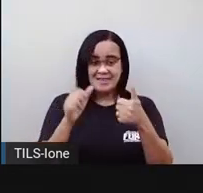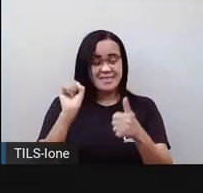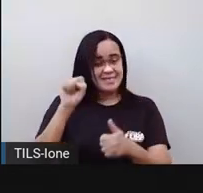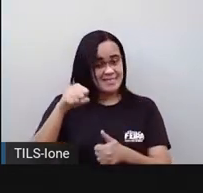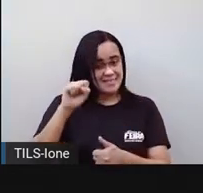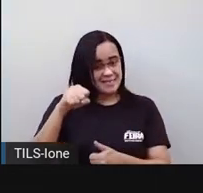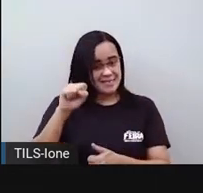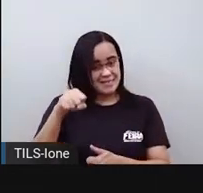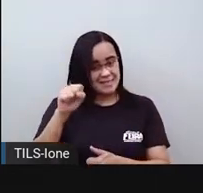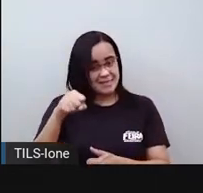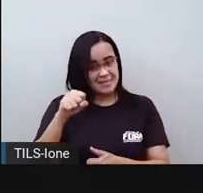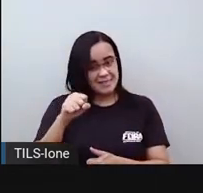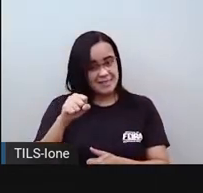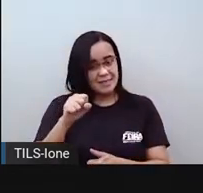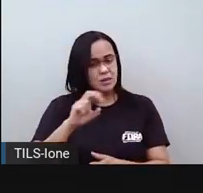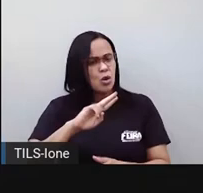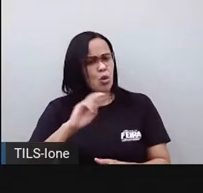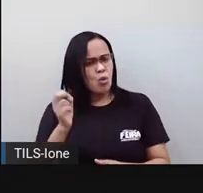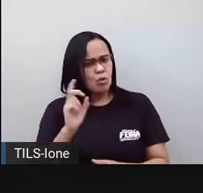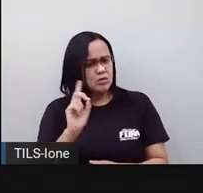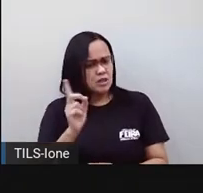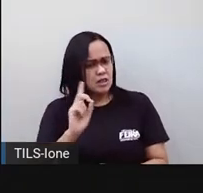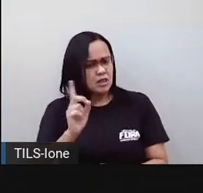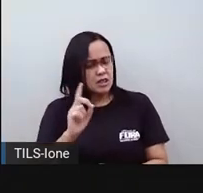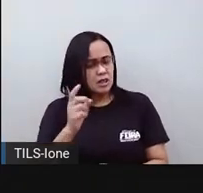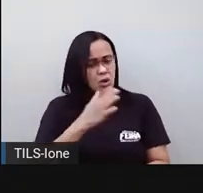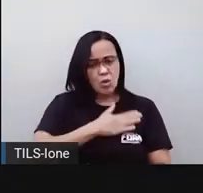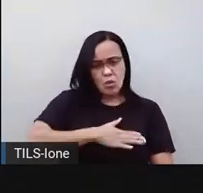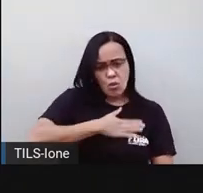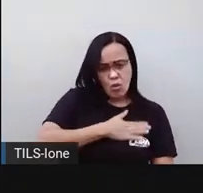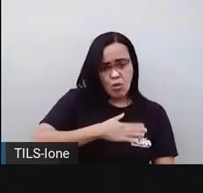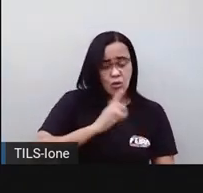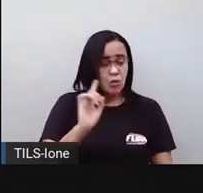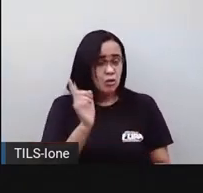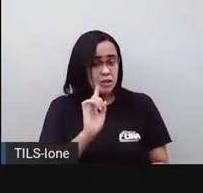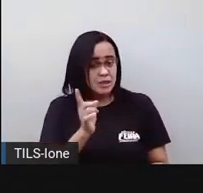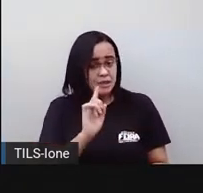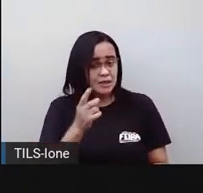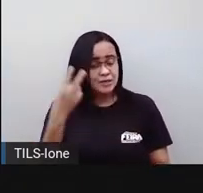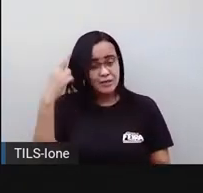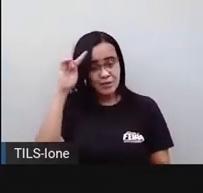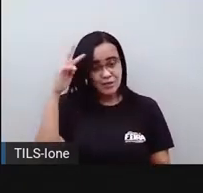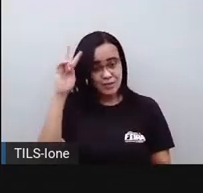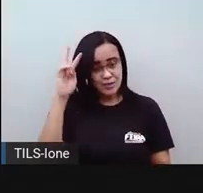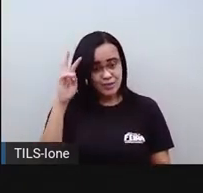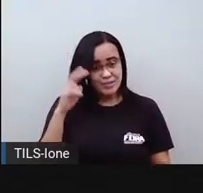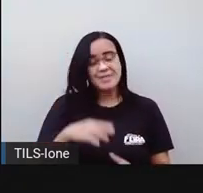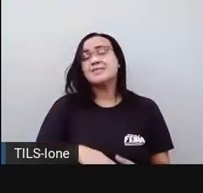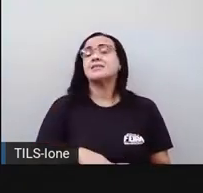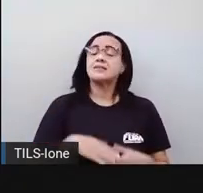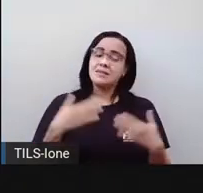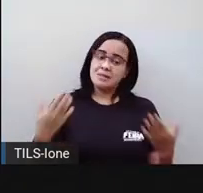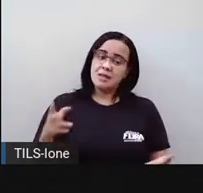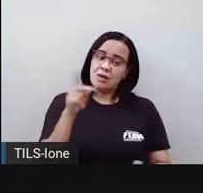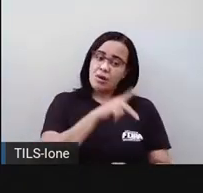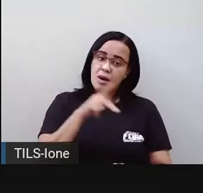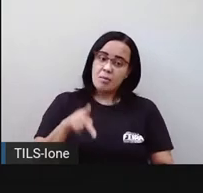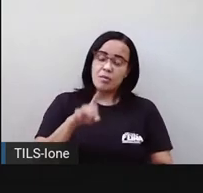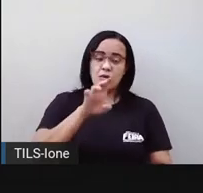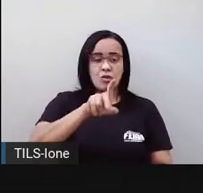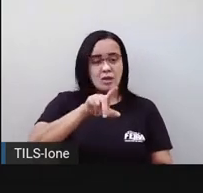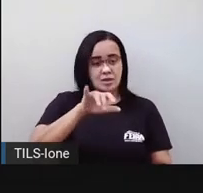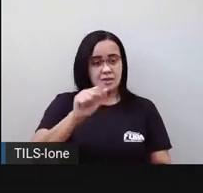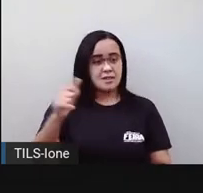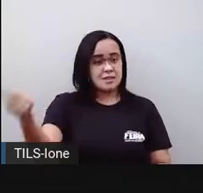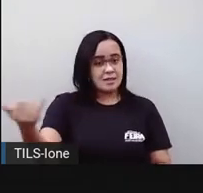Ou não? Sim ou não? Você gosta ou não de histórias? Pelo que a Proelisa falou, eu acho que vocês gostam